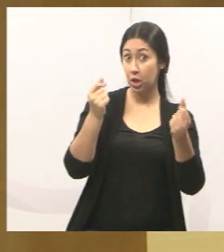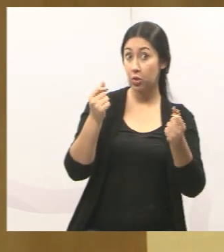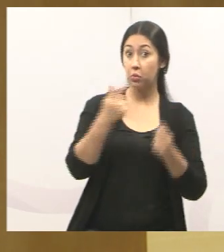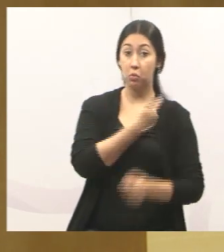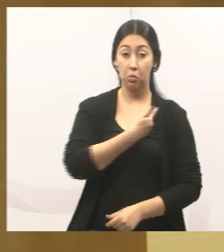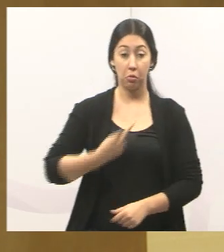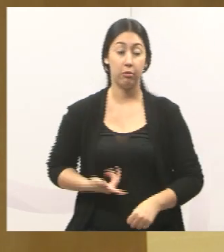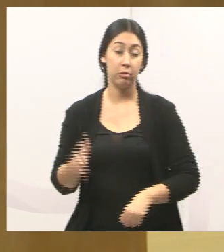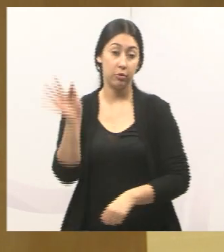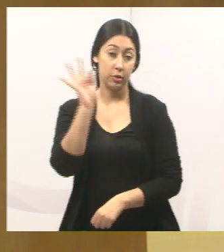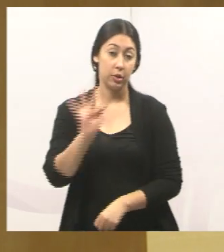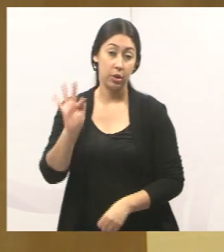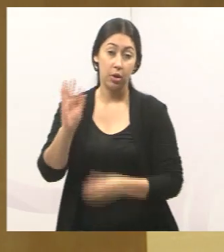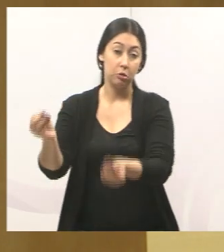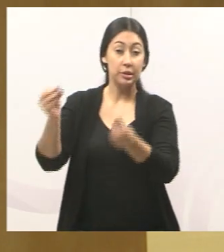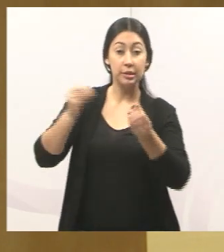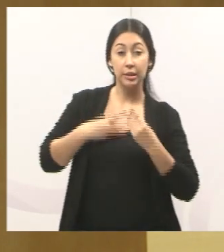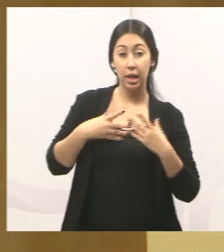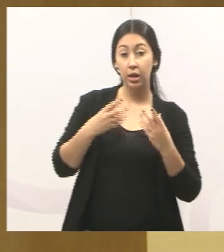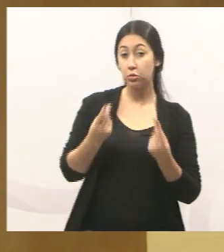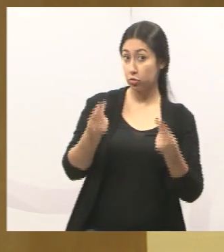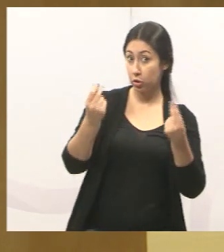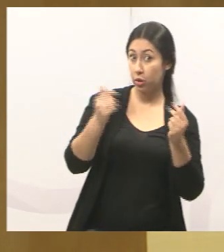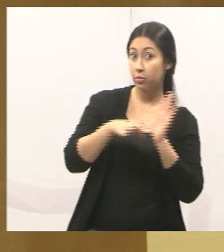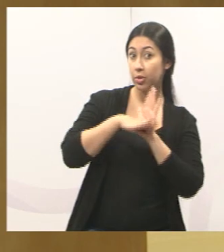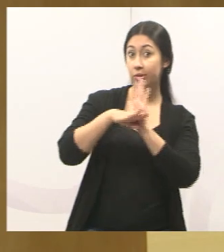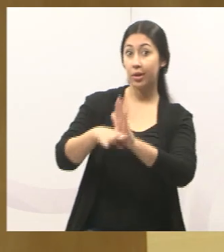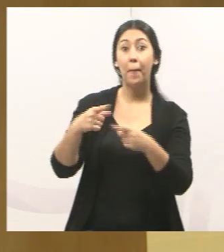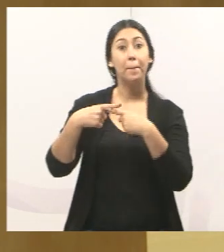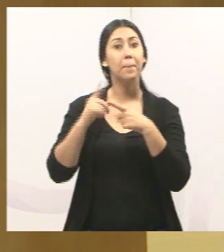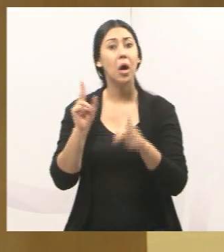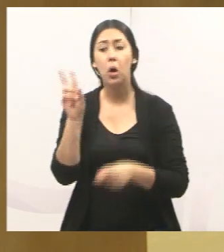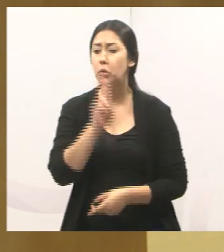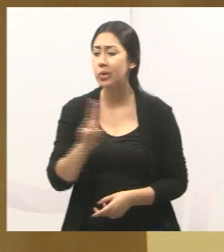município. A gente vê que não foi usado muito.